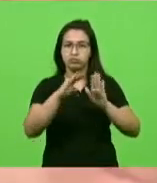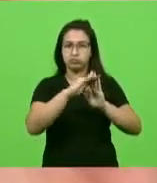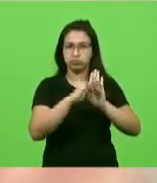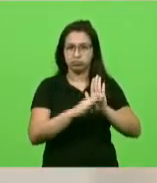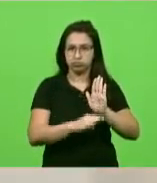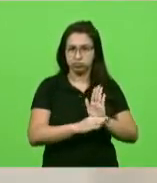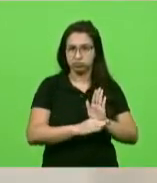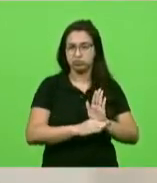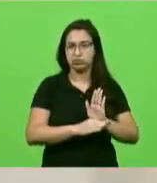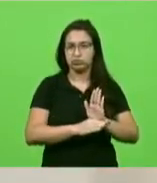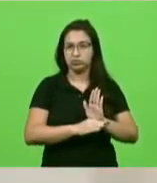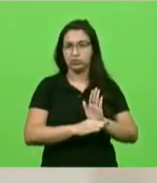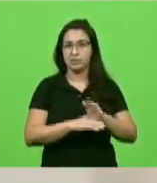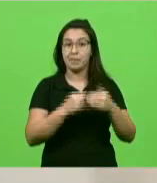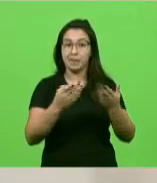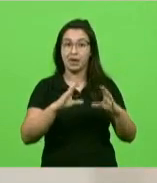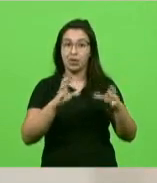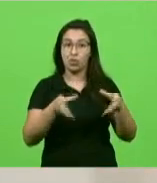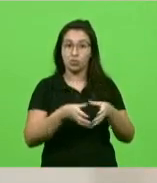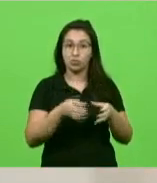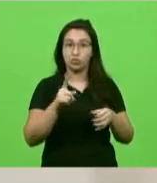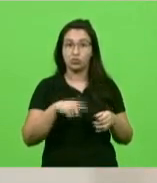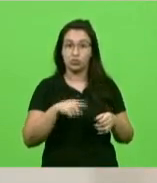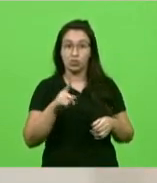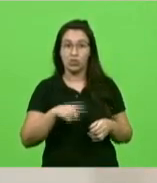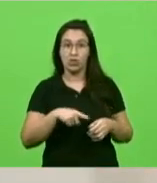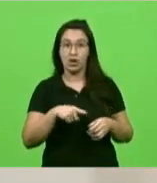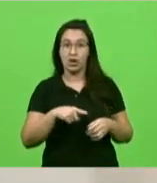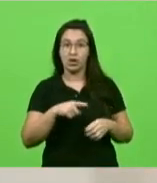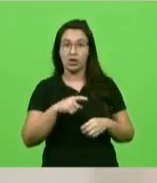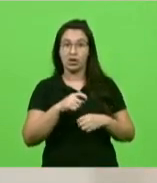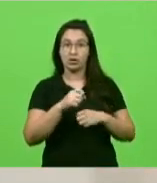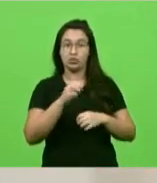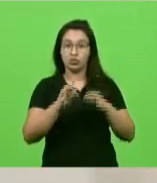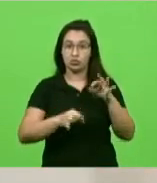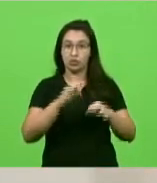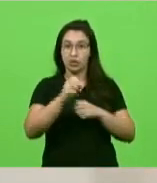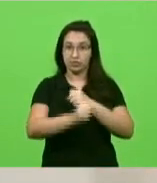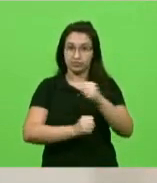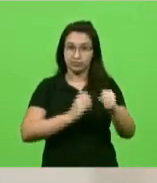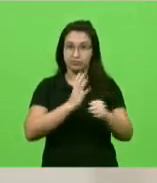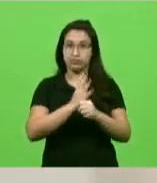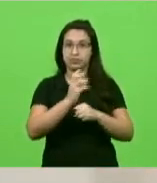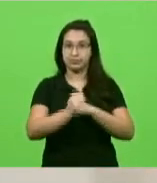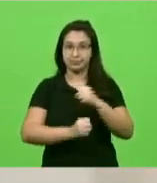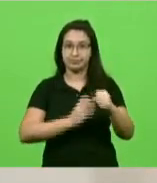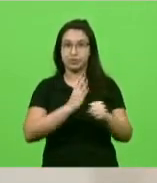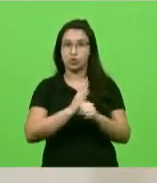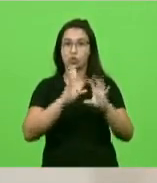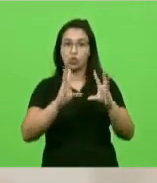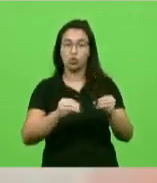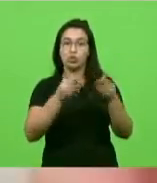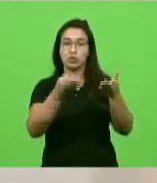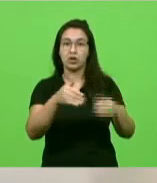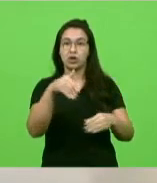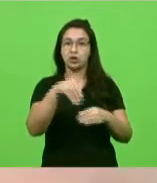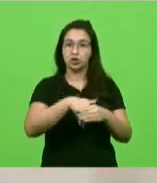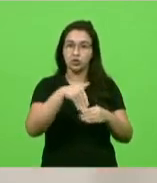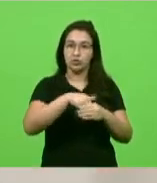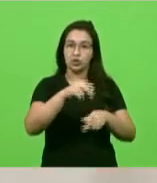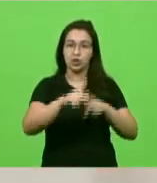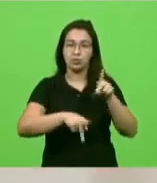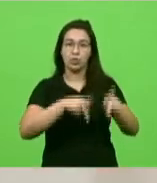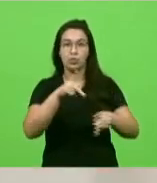senhores, o conjunto da obra é julgado de 4 em 4 anos pela vontade gritante das urnas. Esta sim